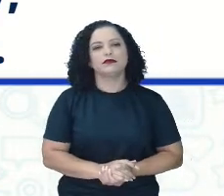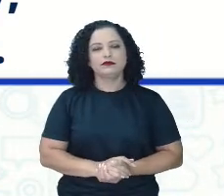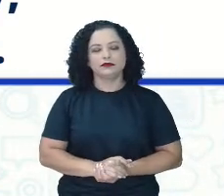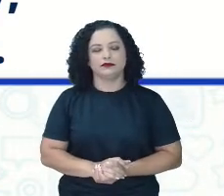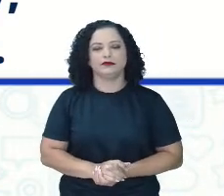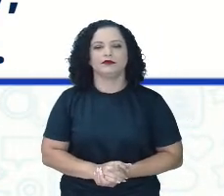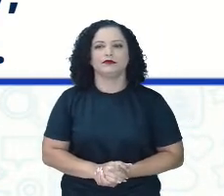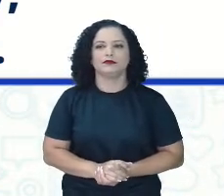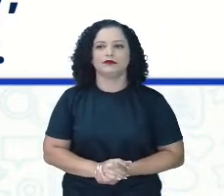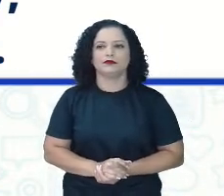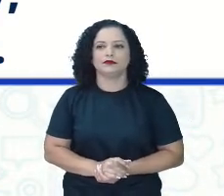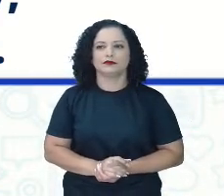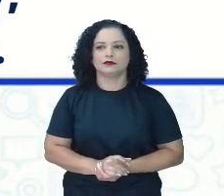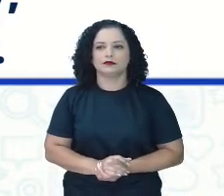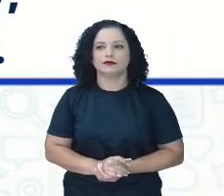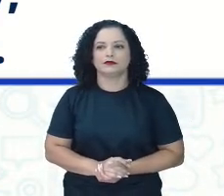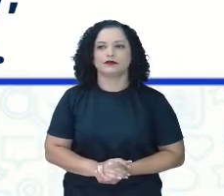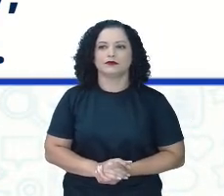words? Thing,